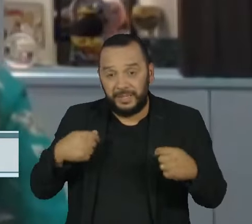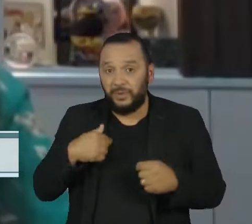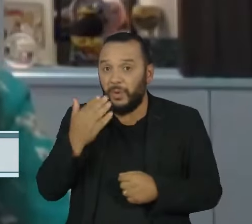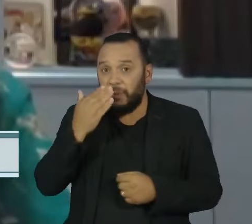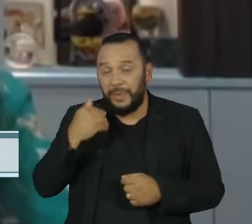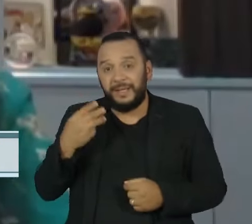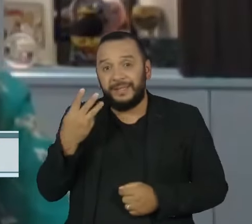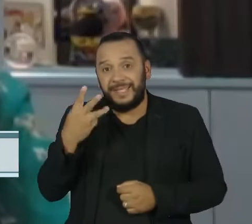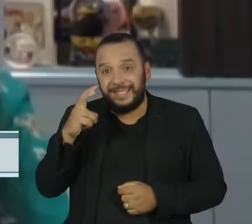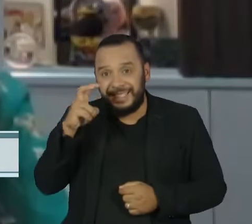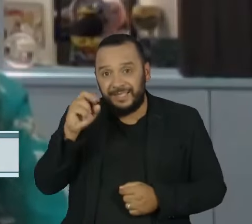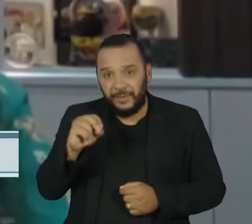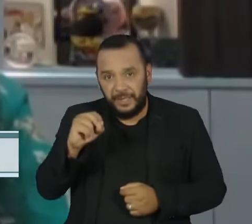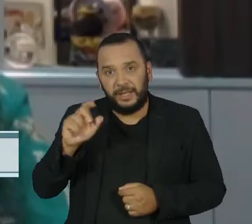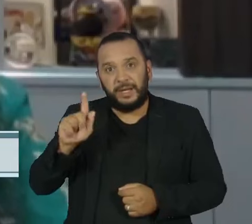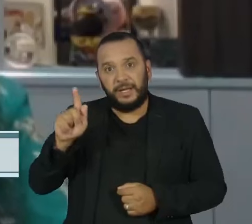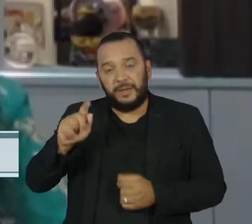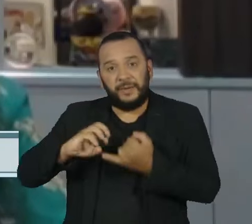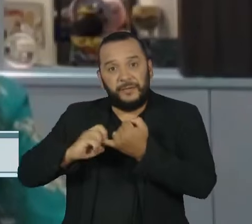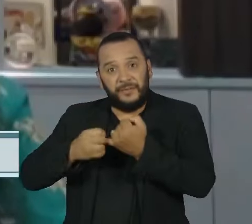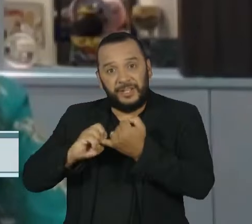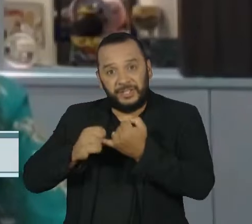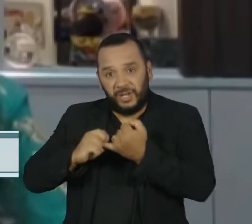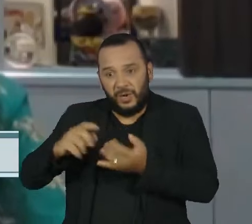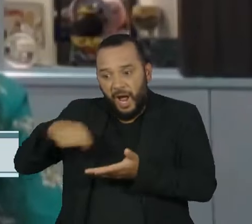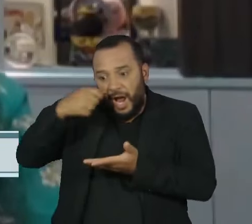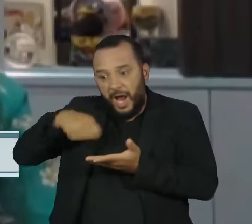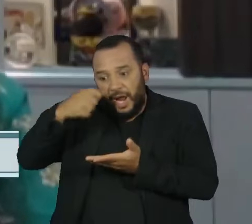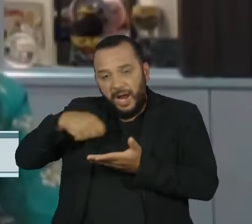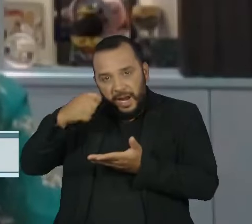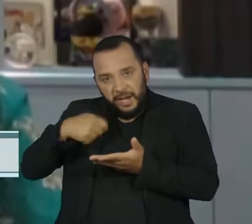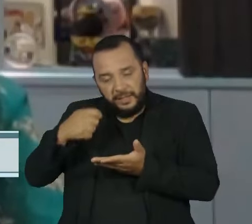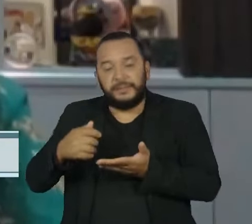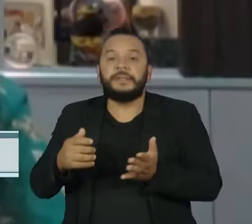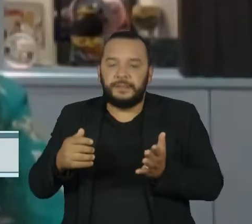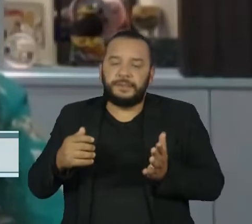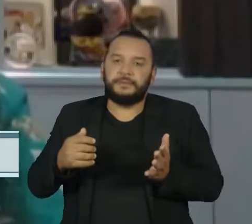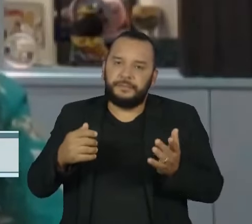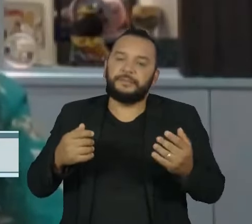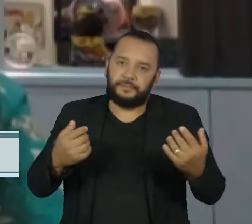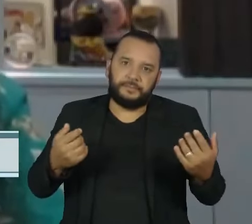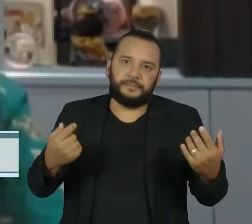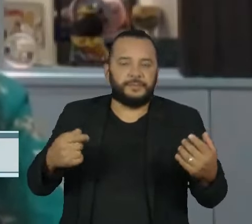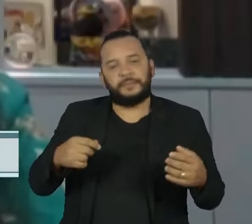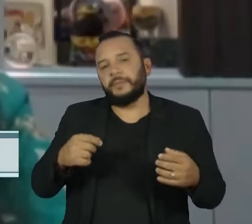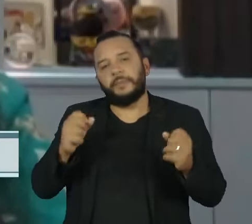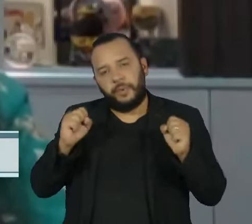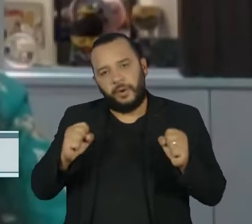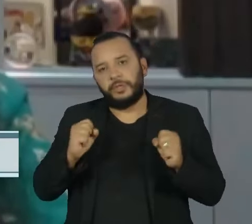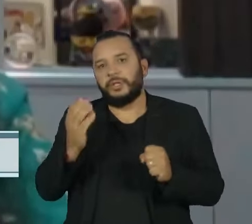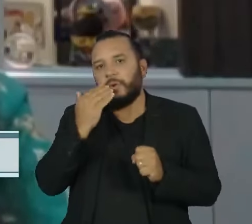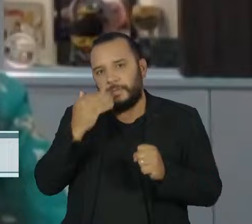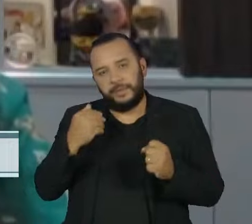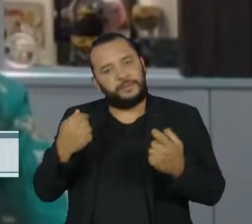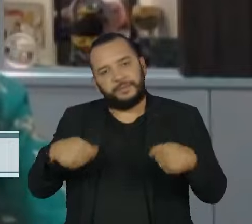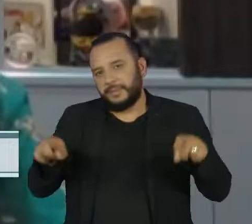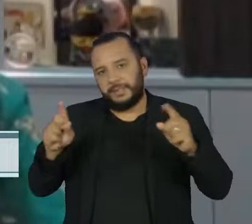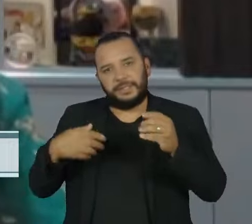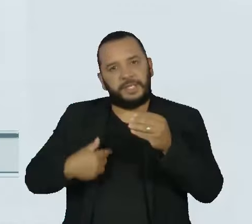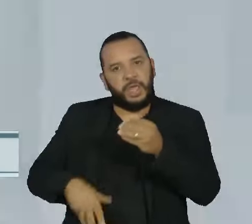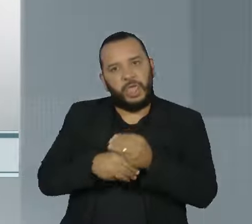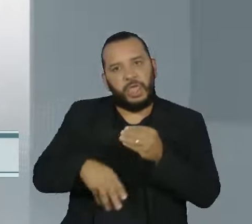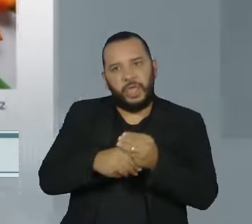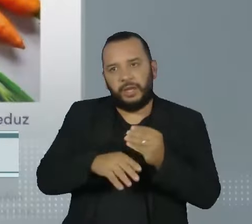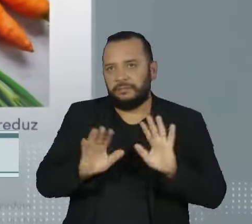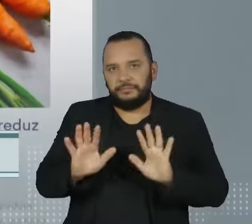350 g de feijão o ideal é que isso seja balanceado na comida não precisa ter um suplemento artificial Mas se for o caso